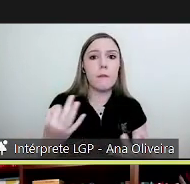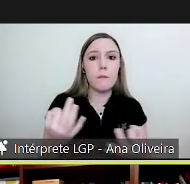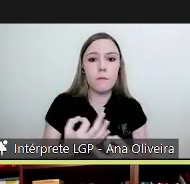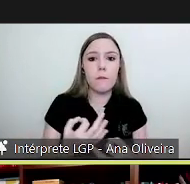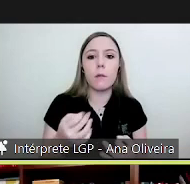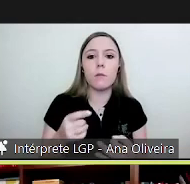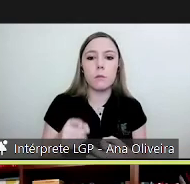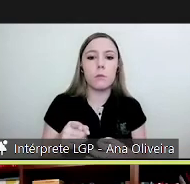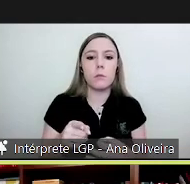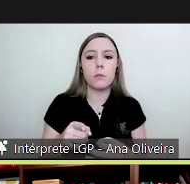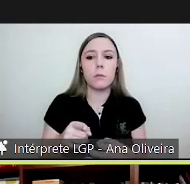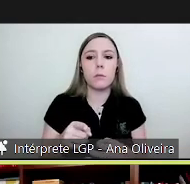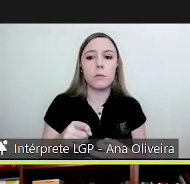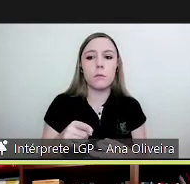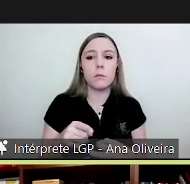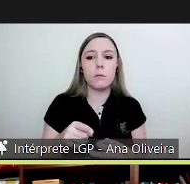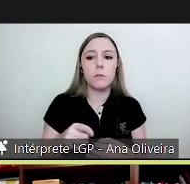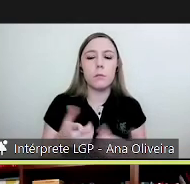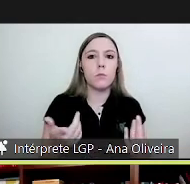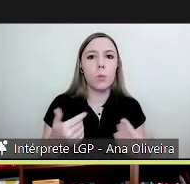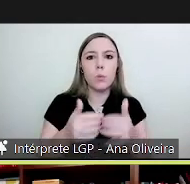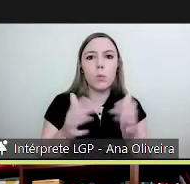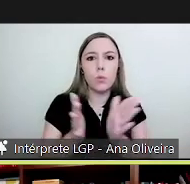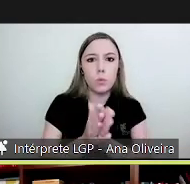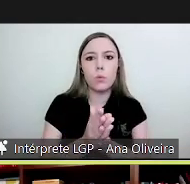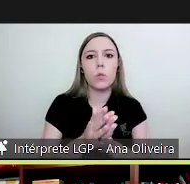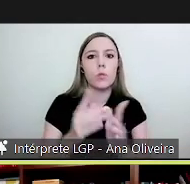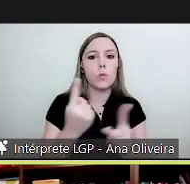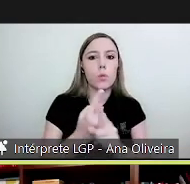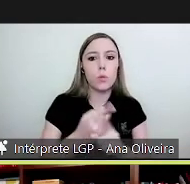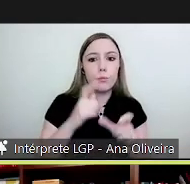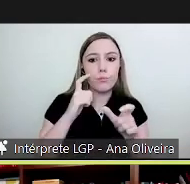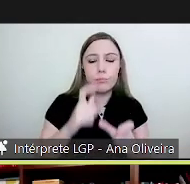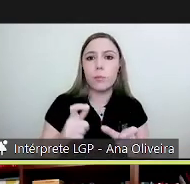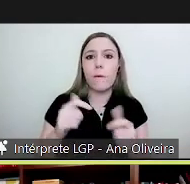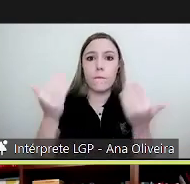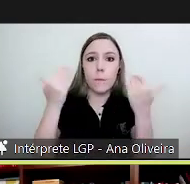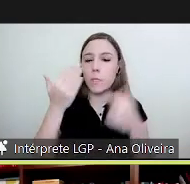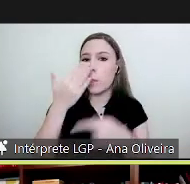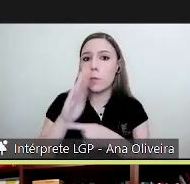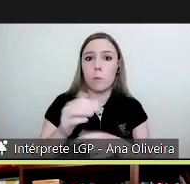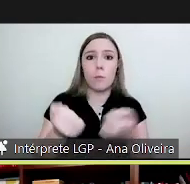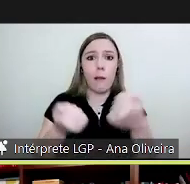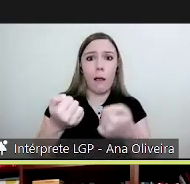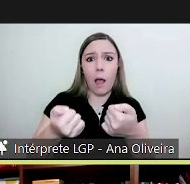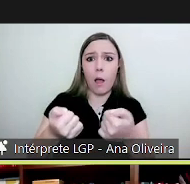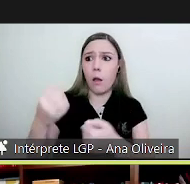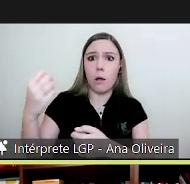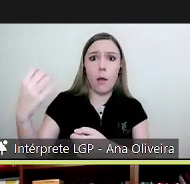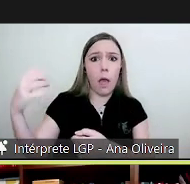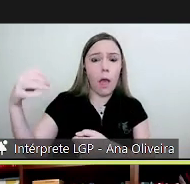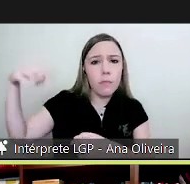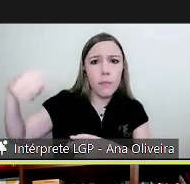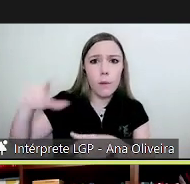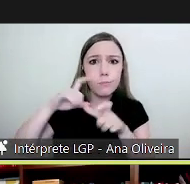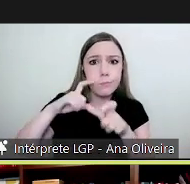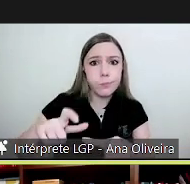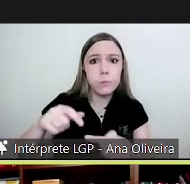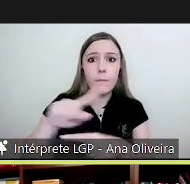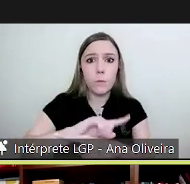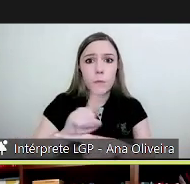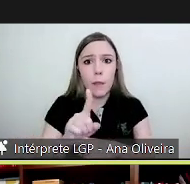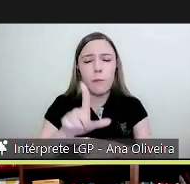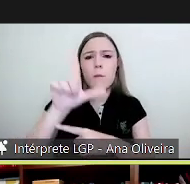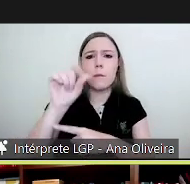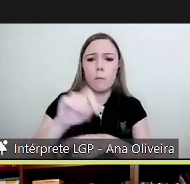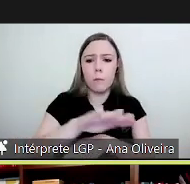aumentar, os radares, os sensores para recolha de dados no trânsito, no parqueamento, na iluminação, no tratamento